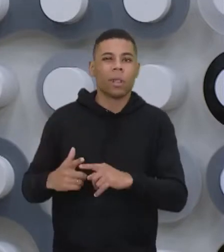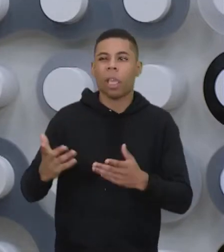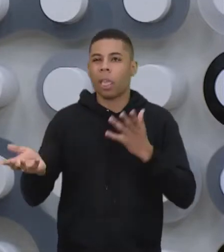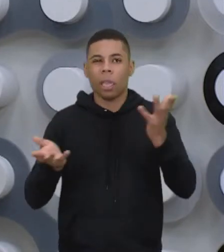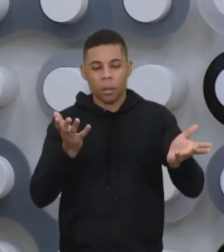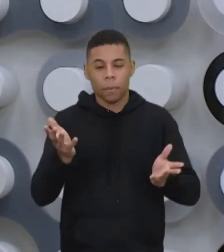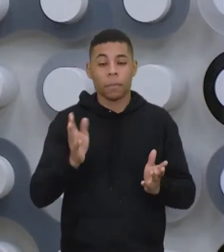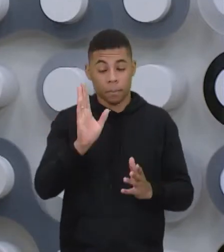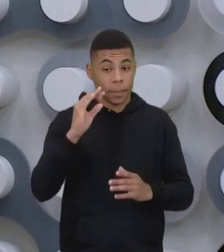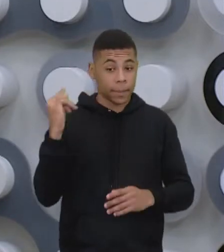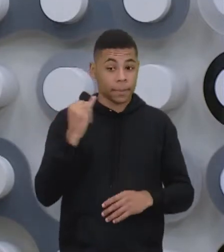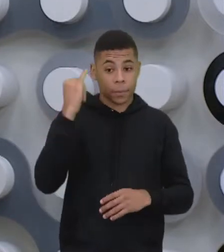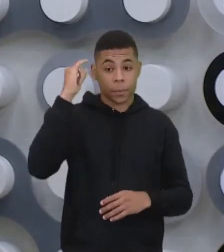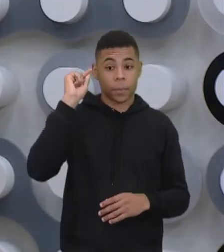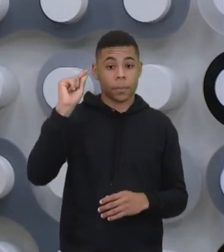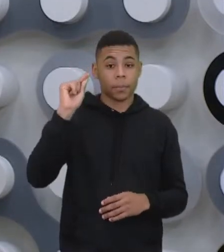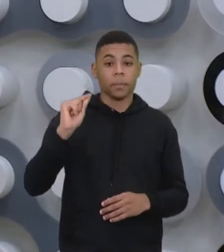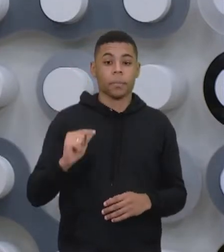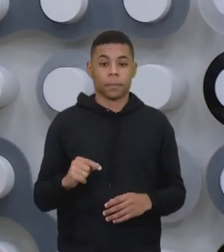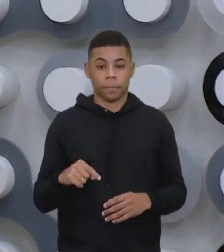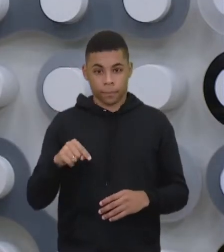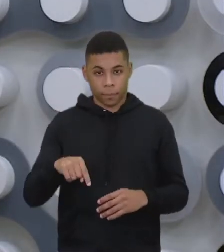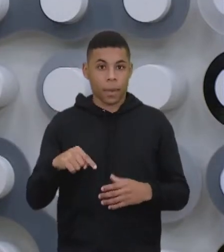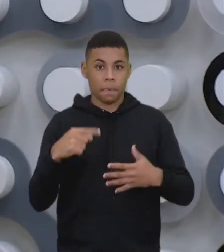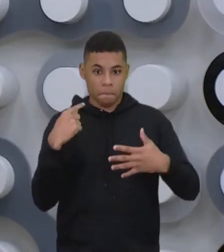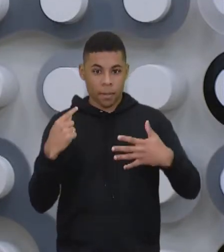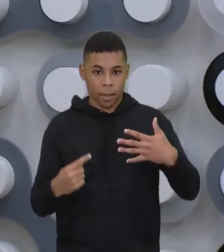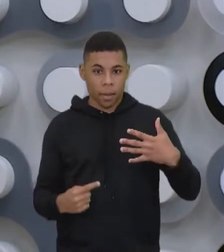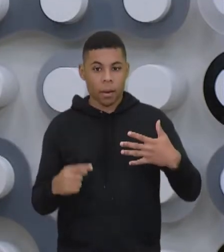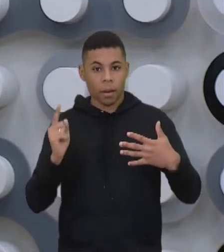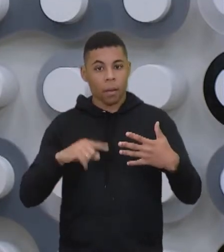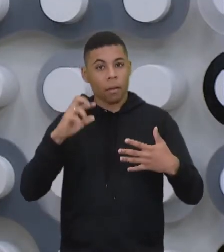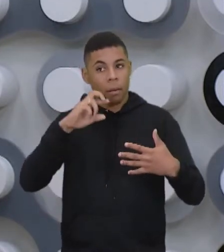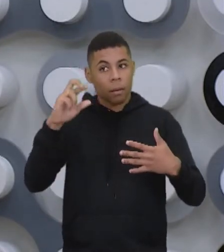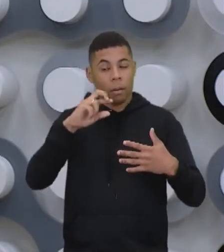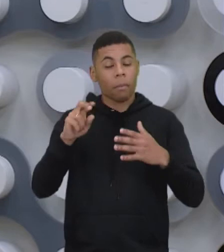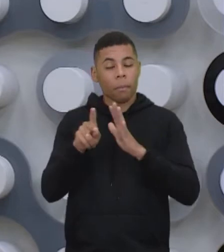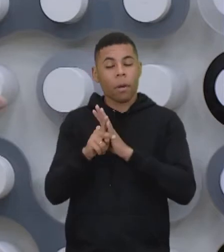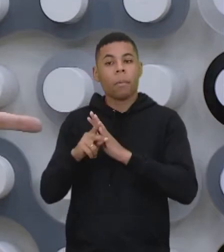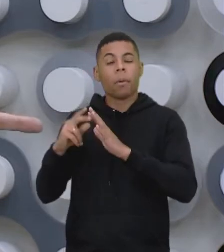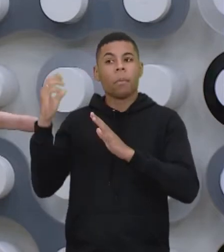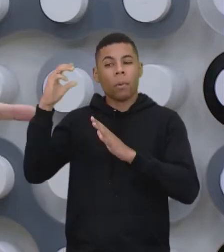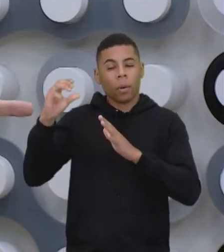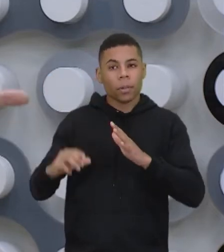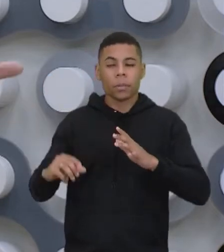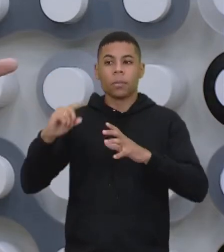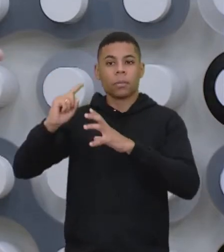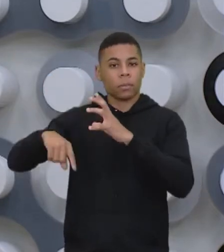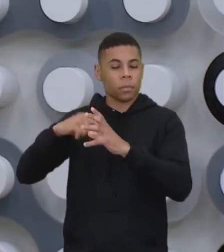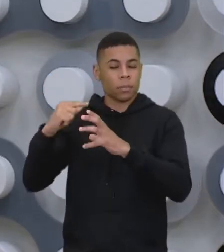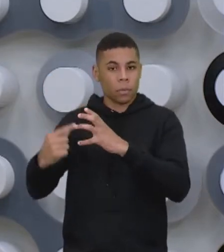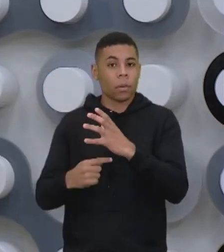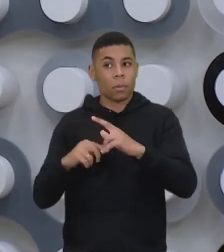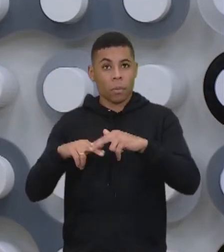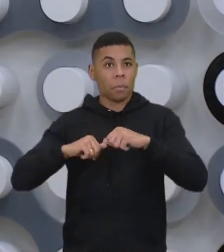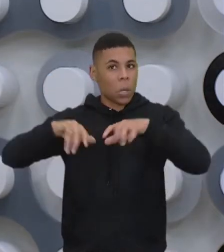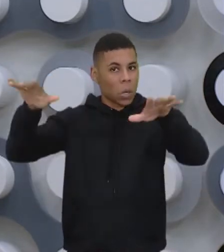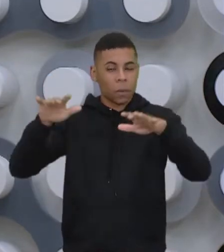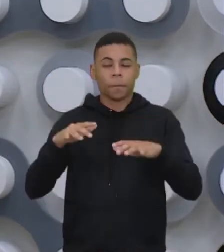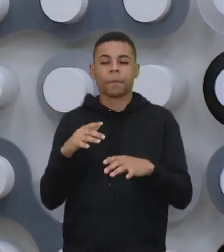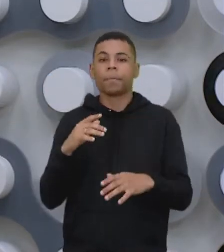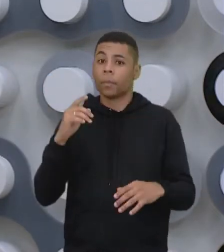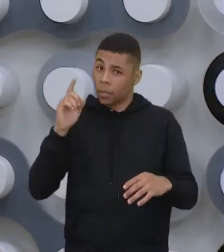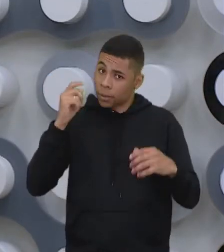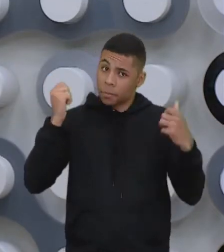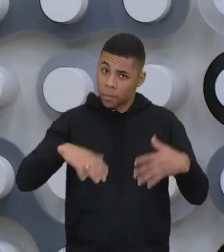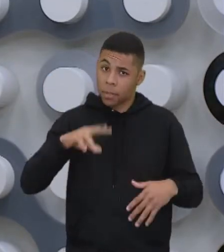que é importantíssima, este componente aqui, Observatório de Imprensa Internacional, porque ele fala justamente sobre isso. Porque como